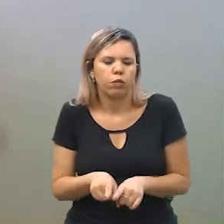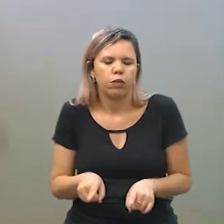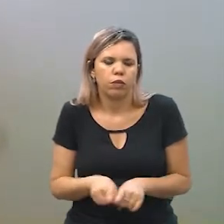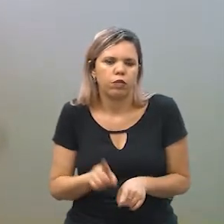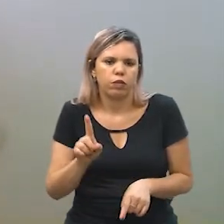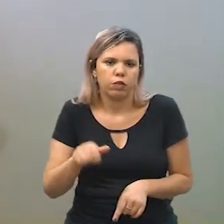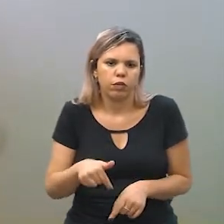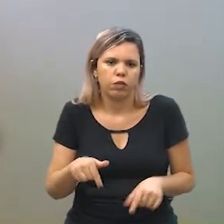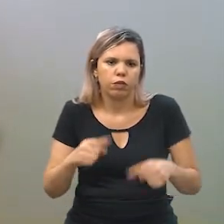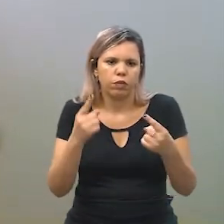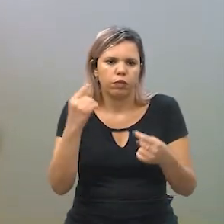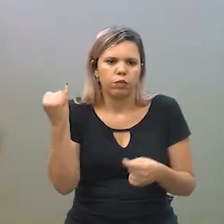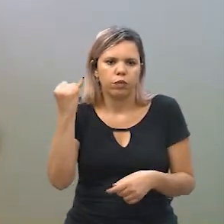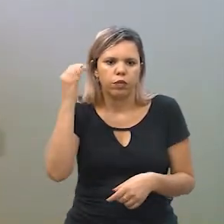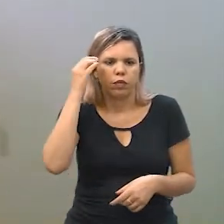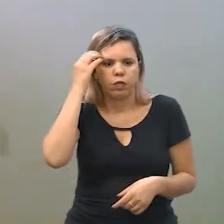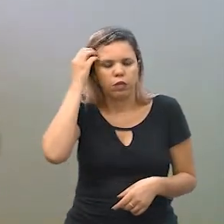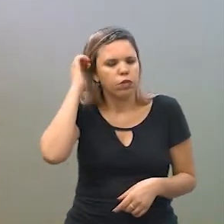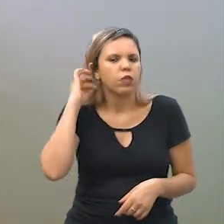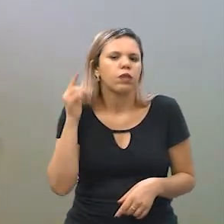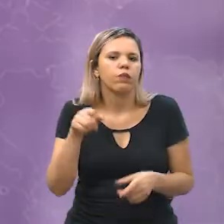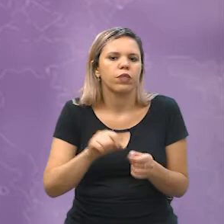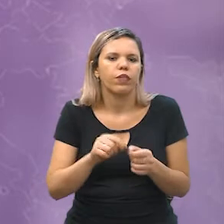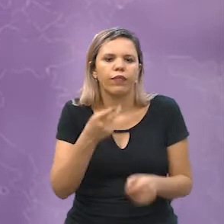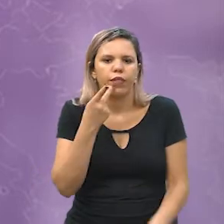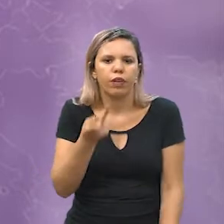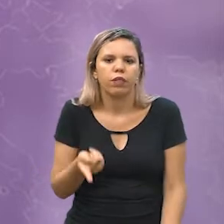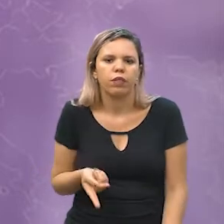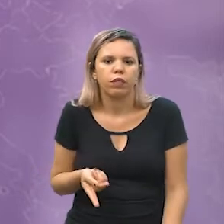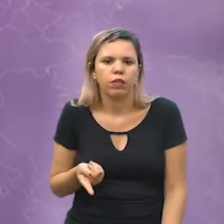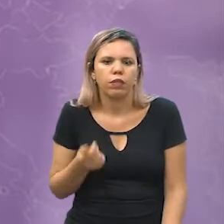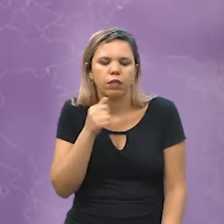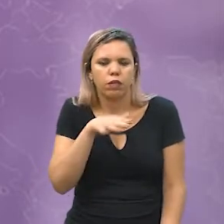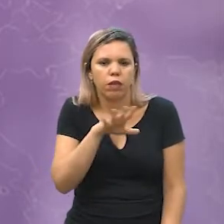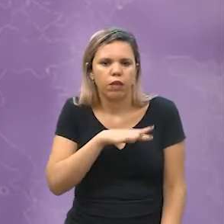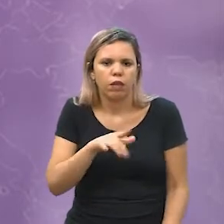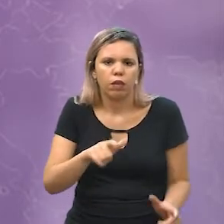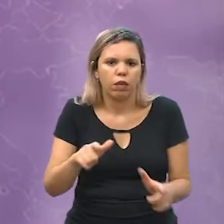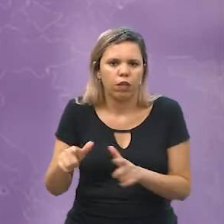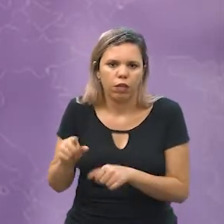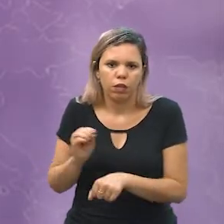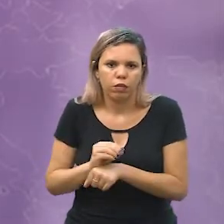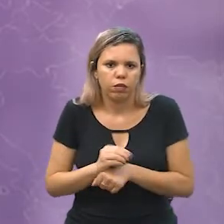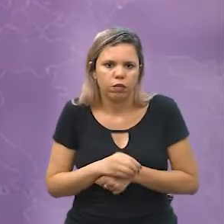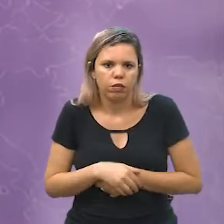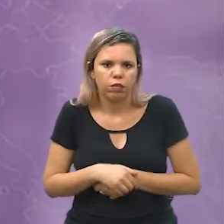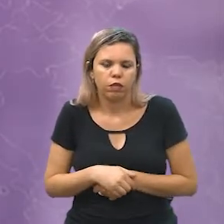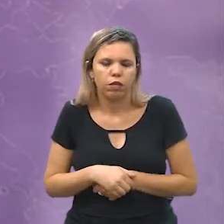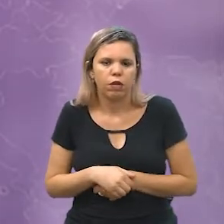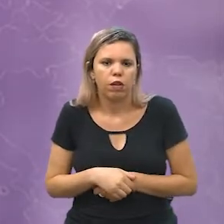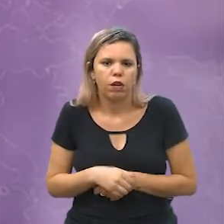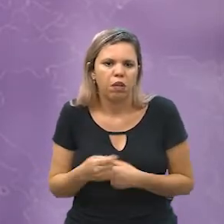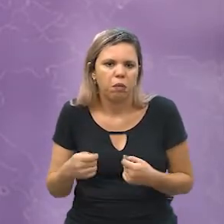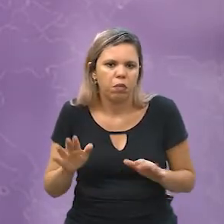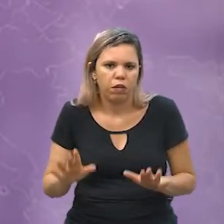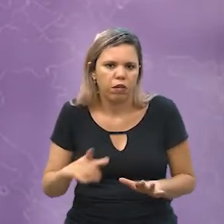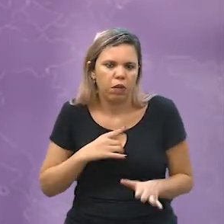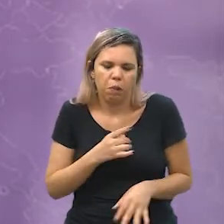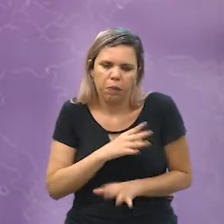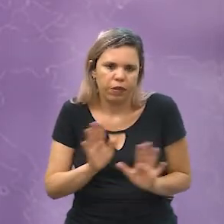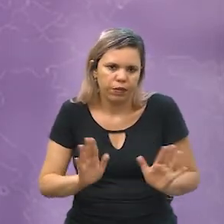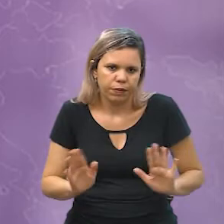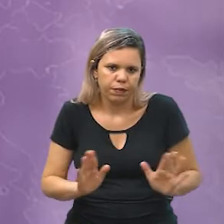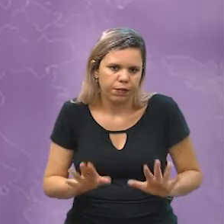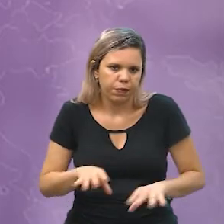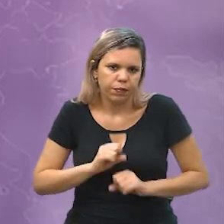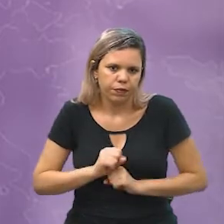e isso é um destaque importantíssimo que você fez. Mesmo porque elas vão estar no ambiente protegido, né, doutora? Que elas não precisam ter esse medo aí